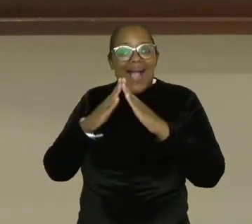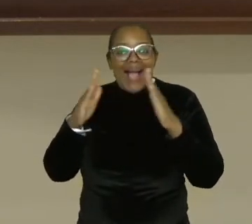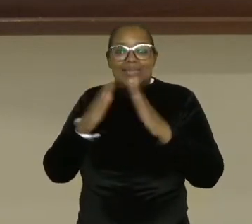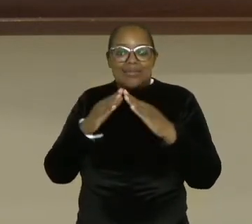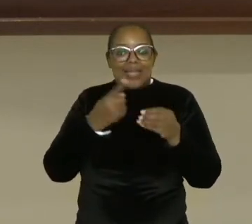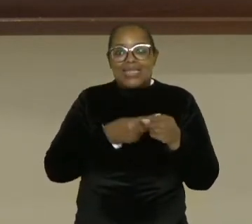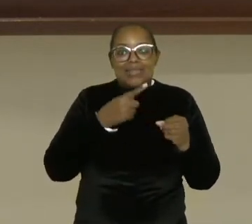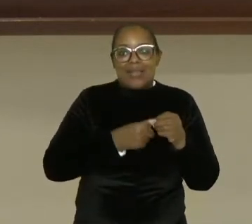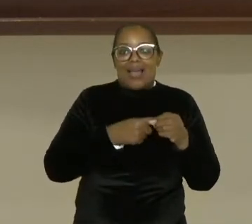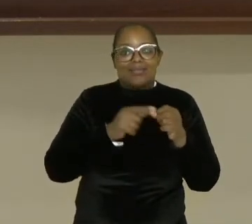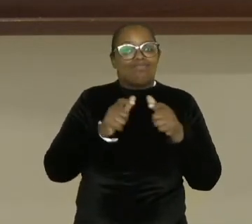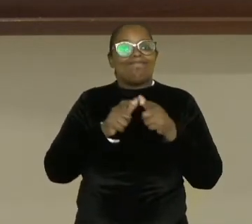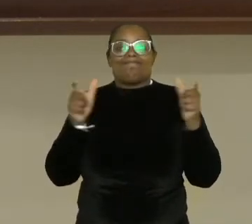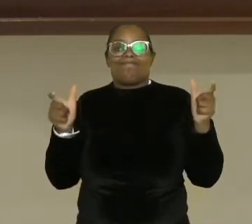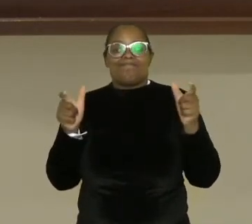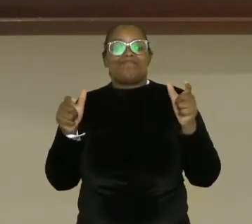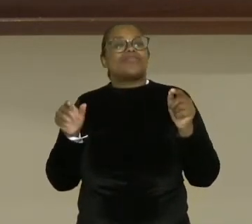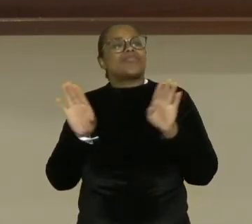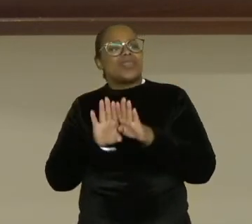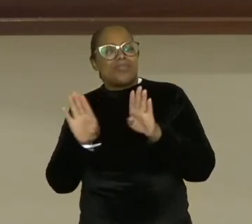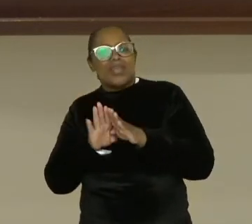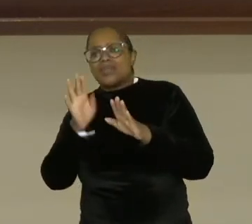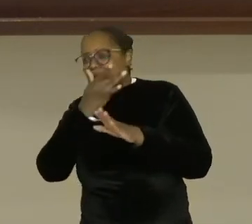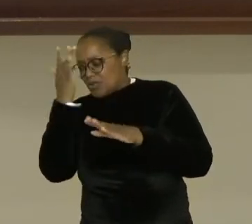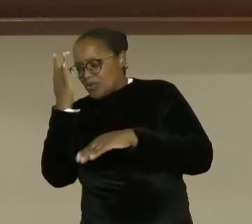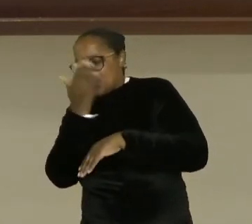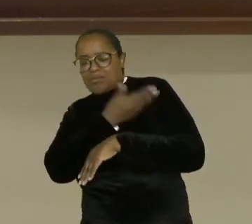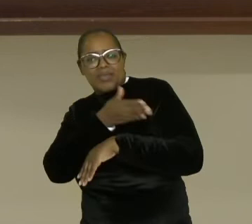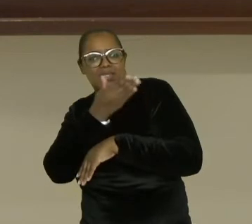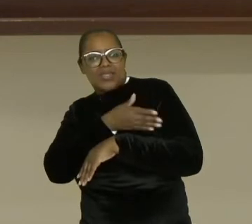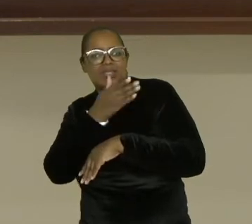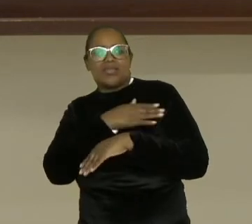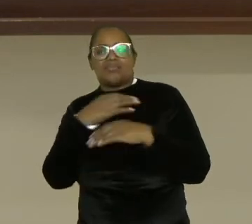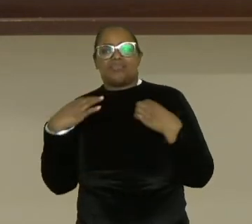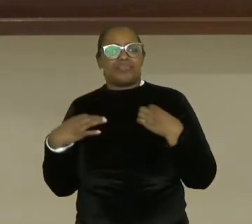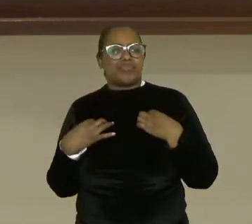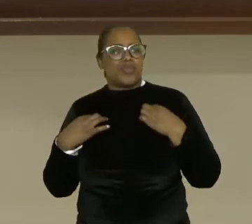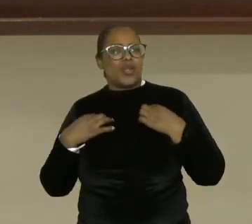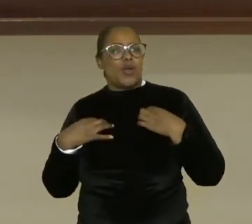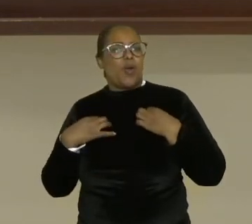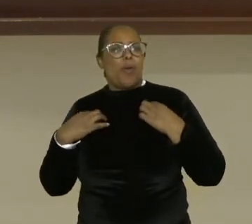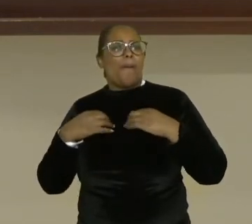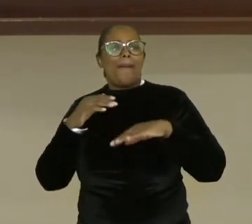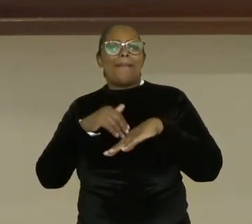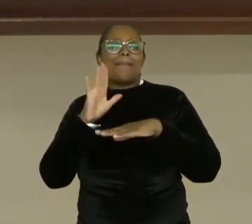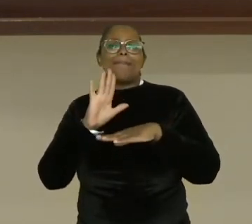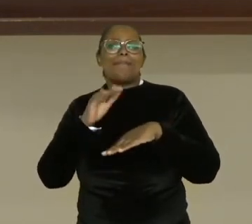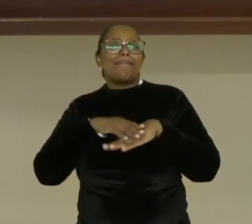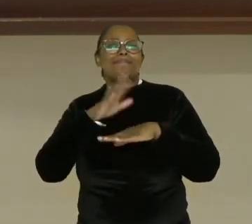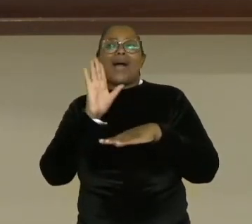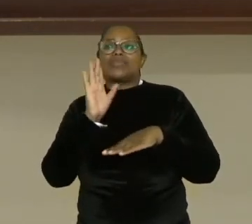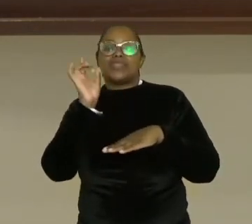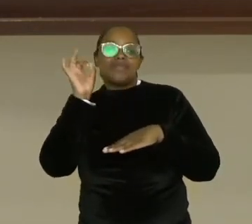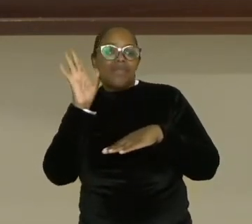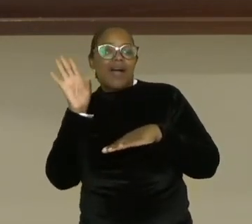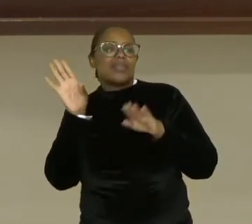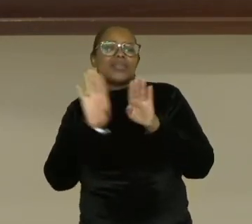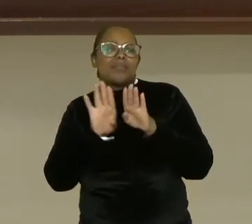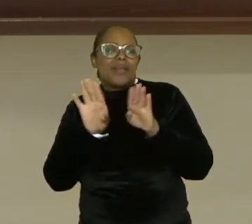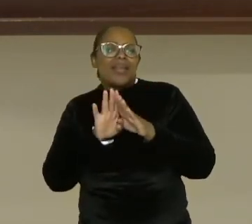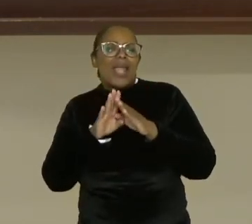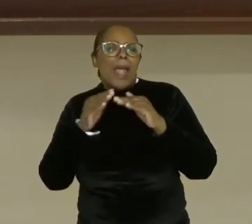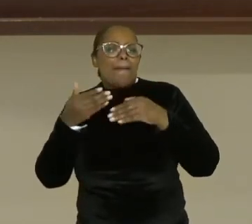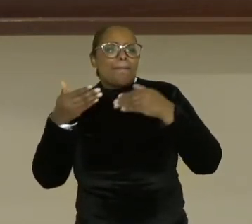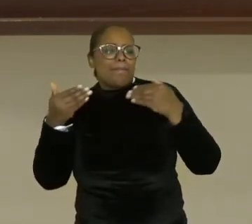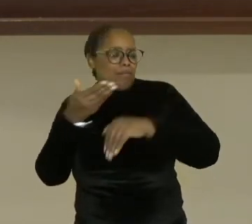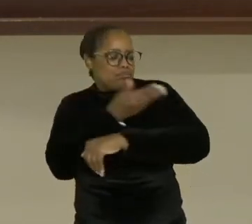né? As pessoas que praticam surf normalmente estão mais assim, uma roupa mais confortável, de chinelo, estão em lugares que são mais quentes, né?